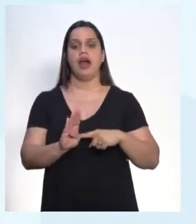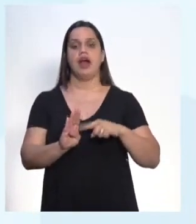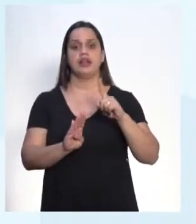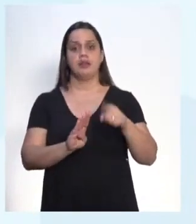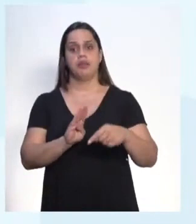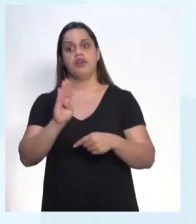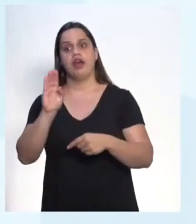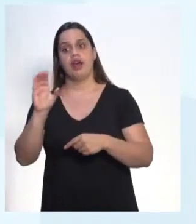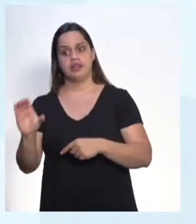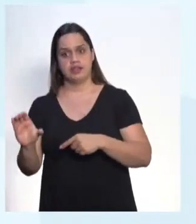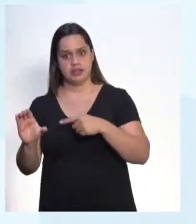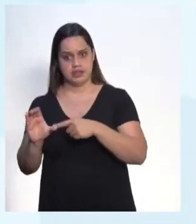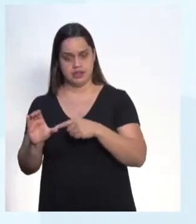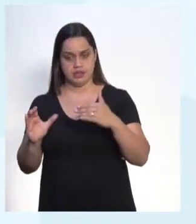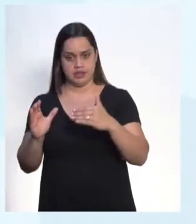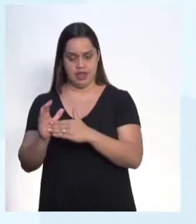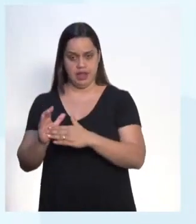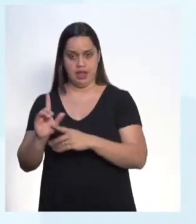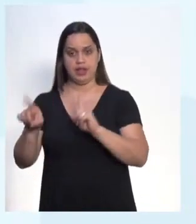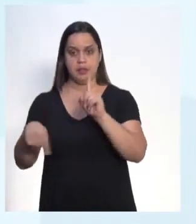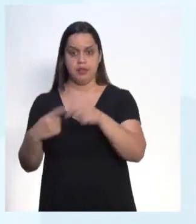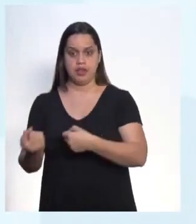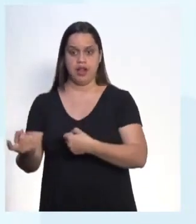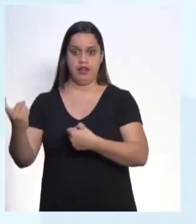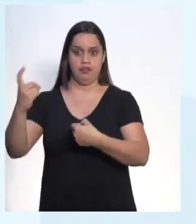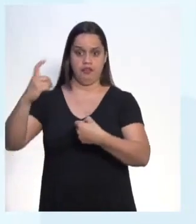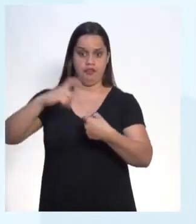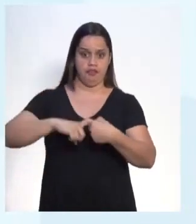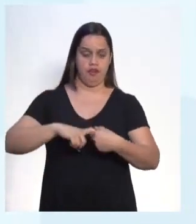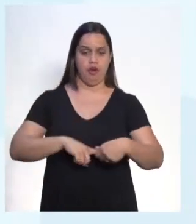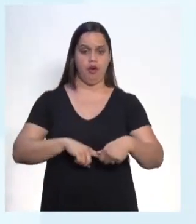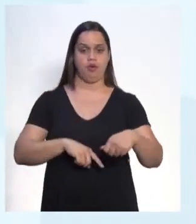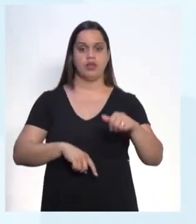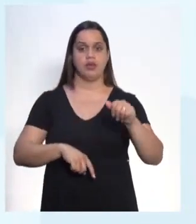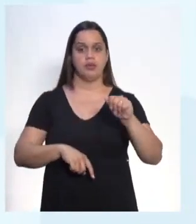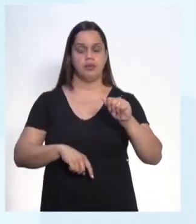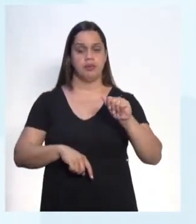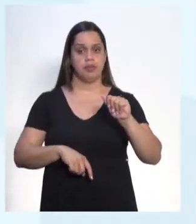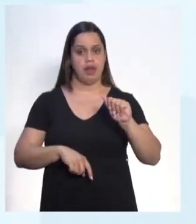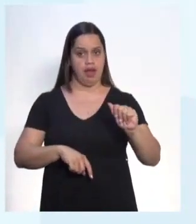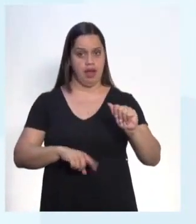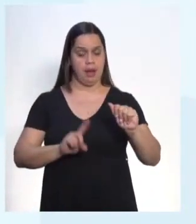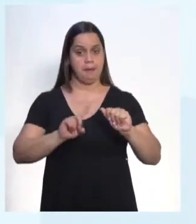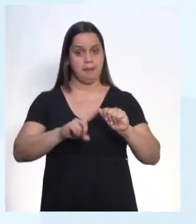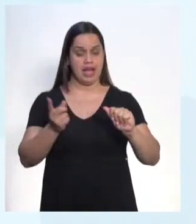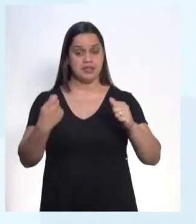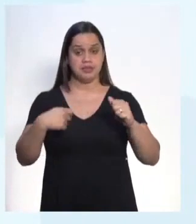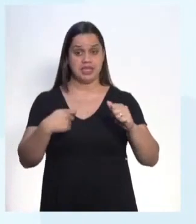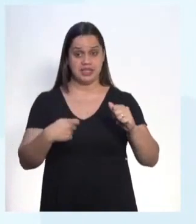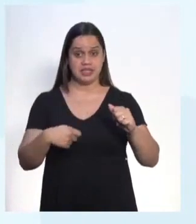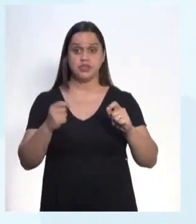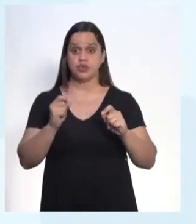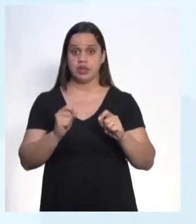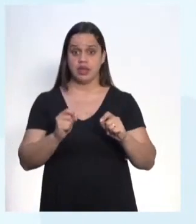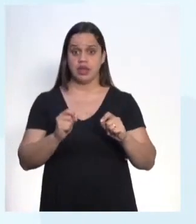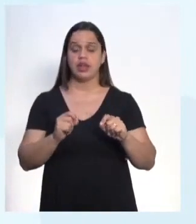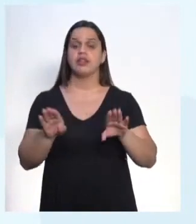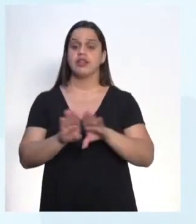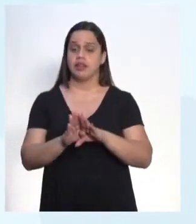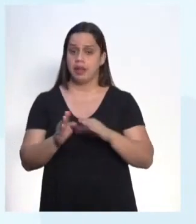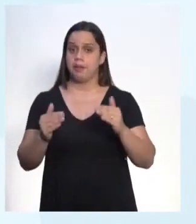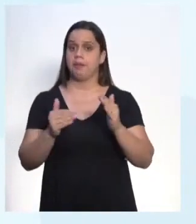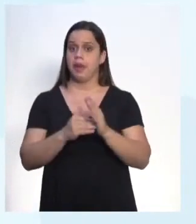para C e depois ela tem que voltar para A, passando por B. Certo,